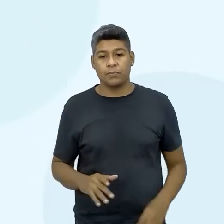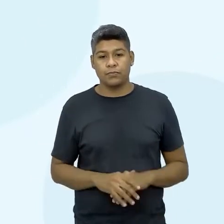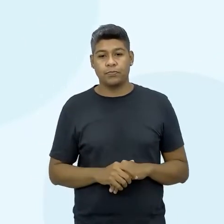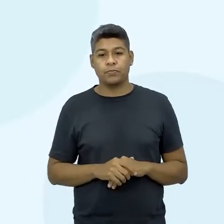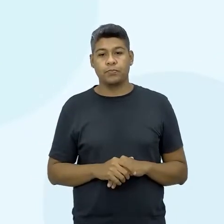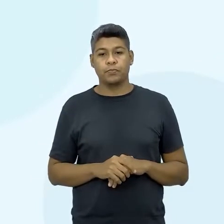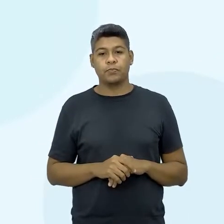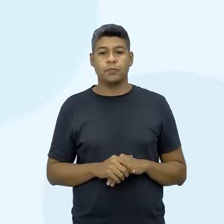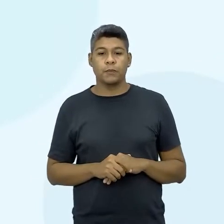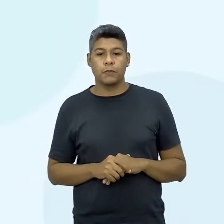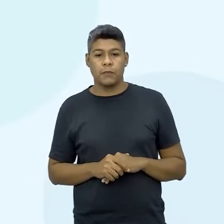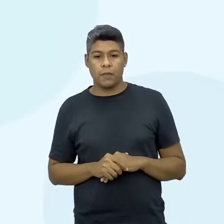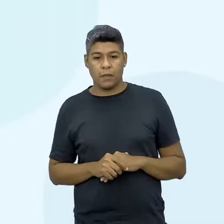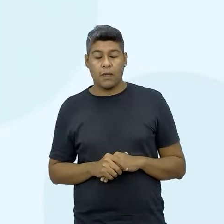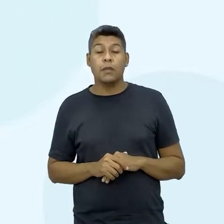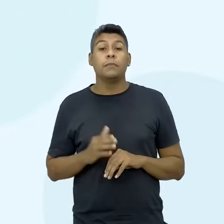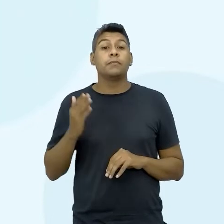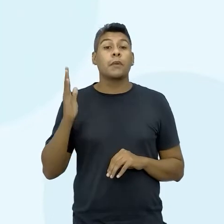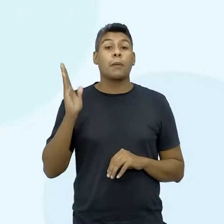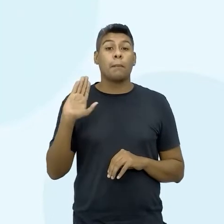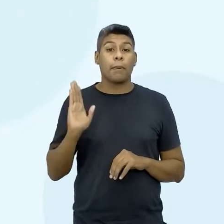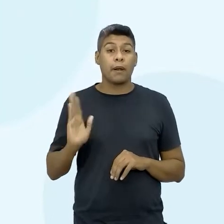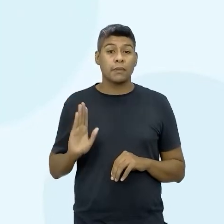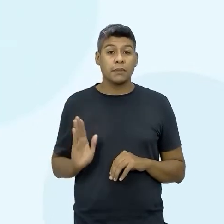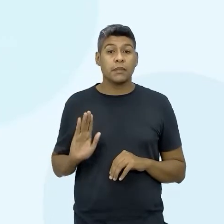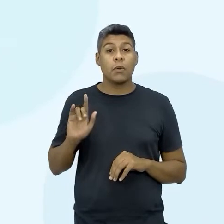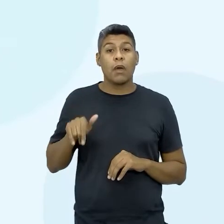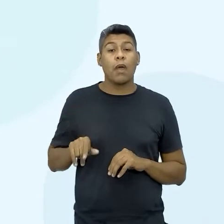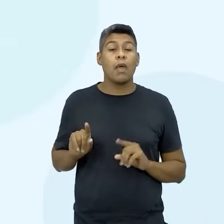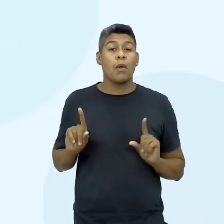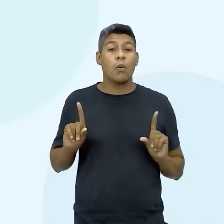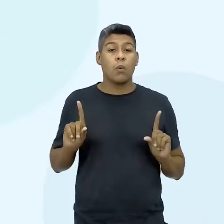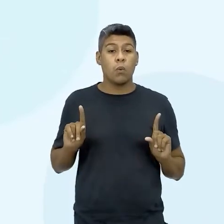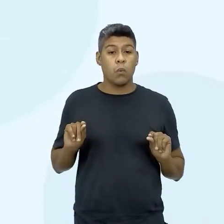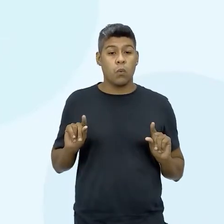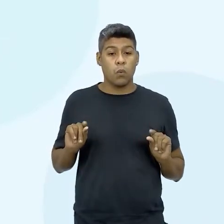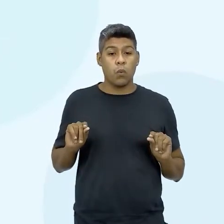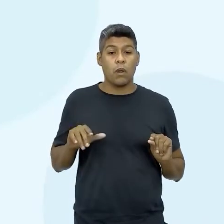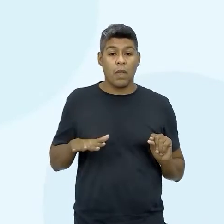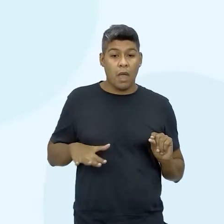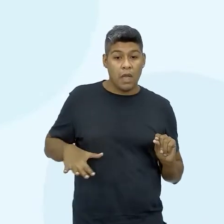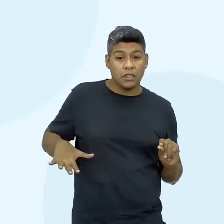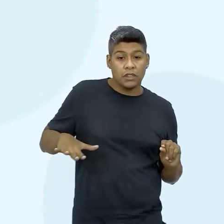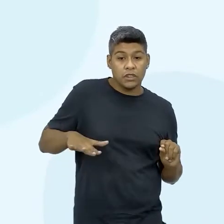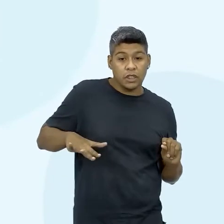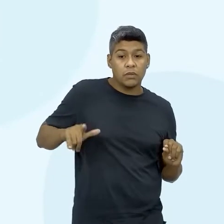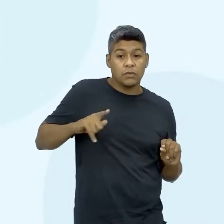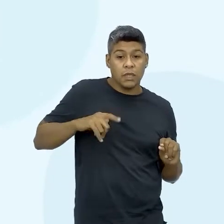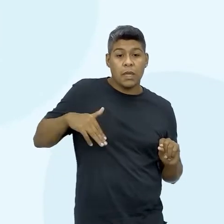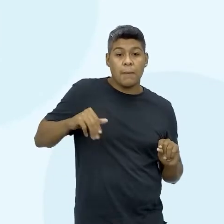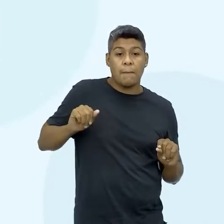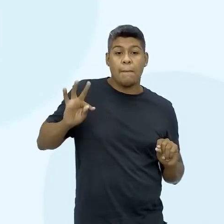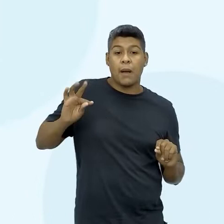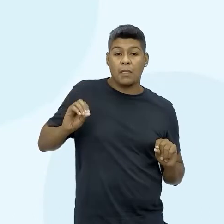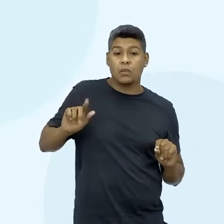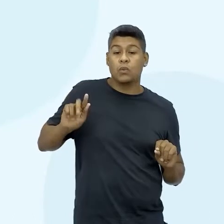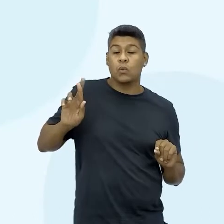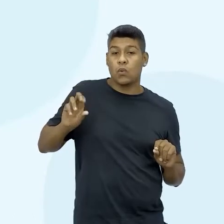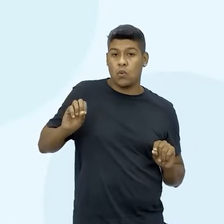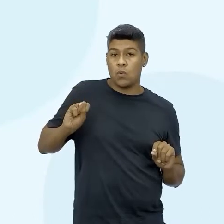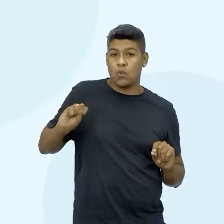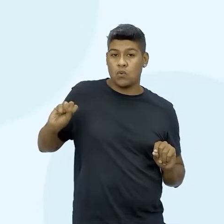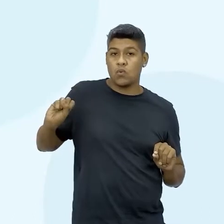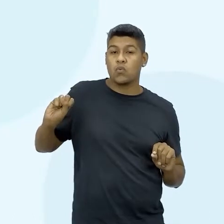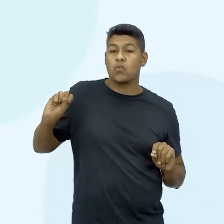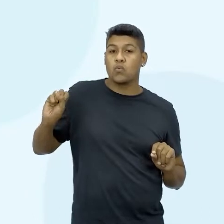ó. No caso do Brasil, essa região é grande, que ocupa o Mato Grosso do Sul, Rio Grande